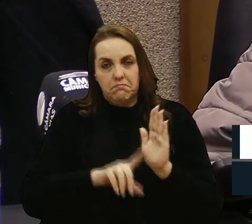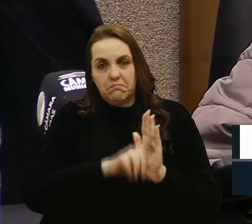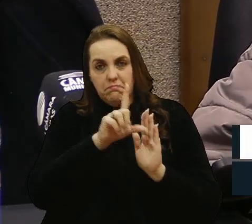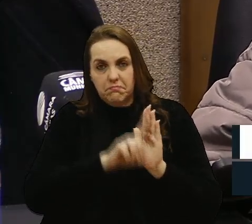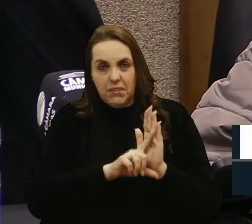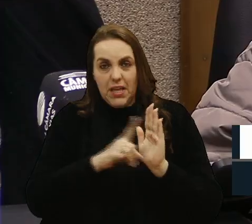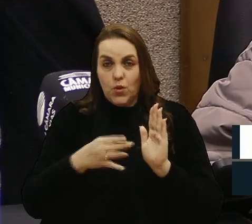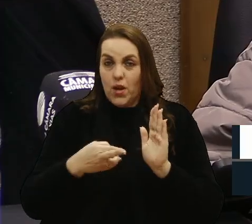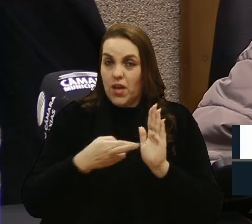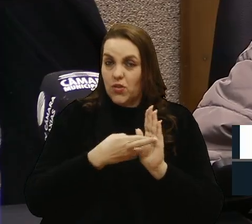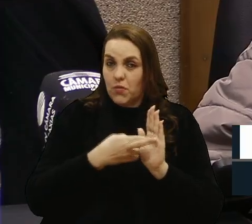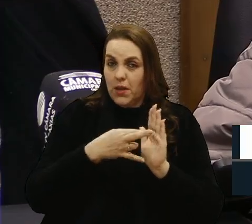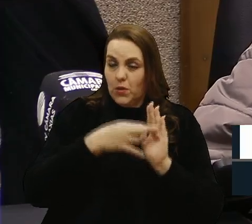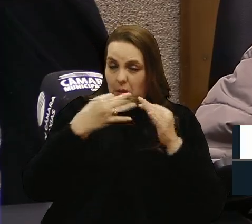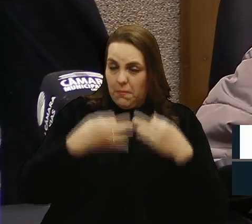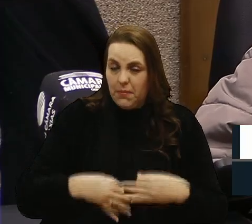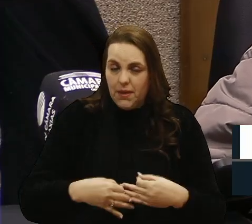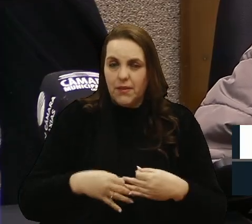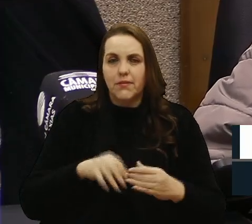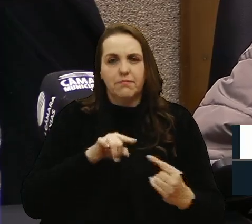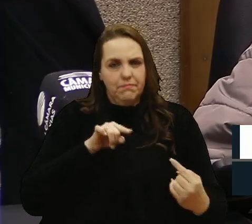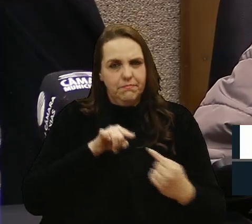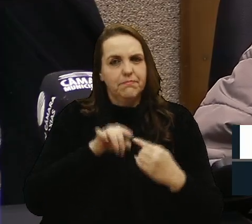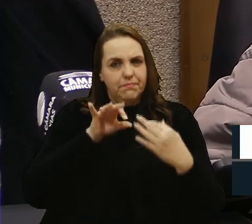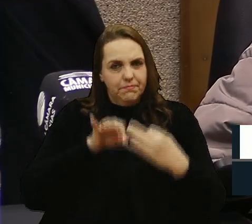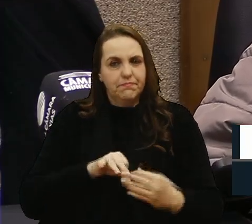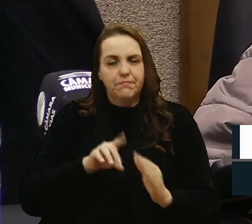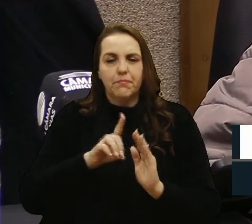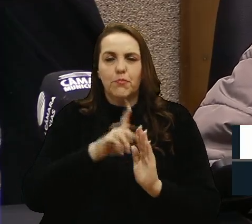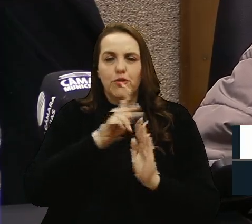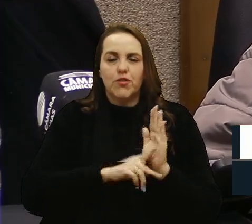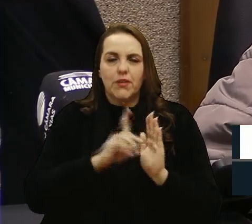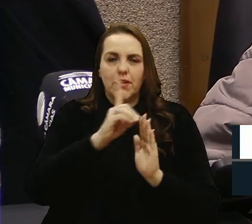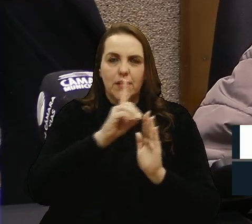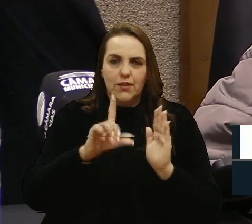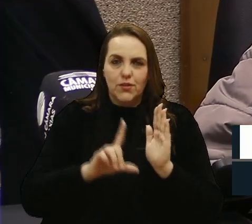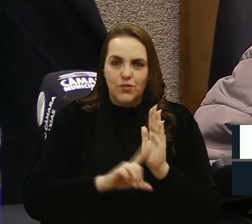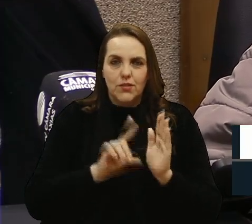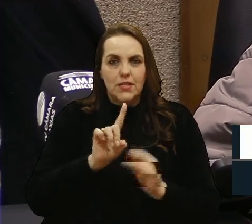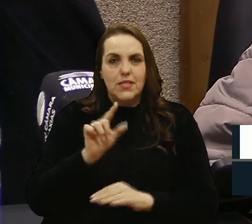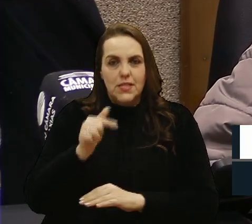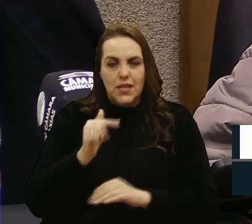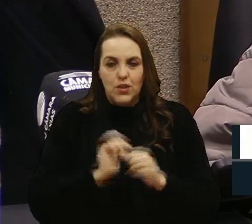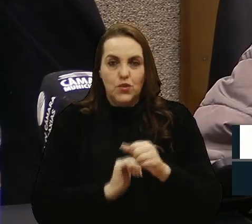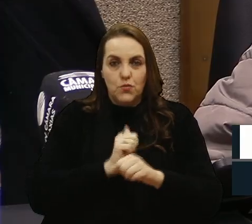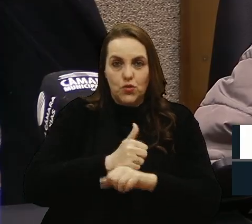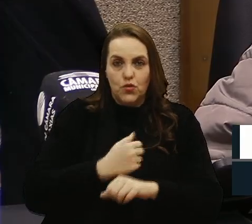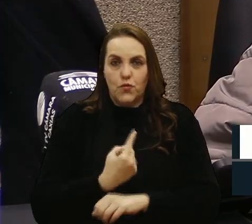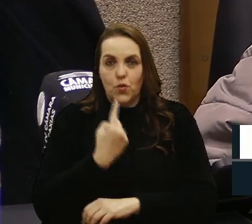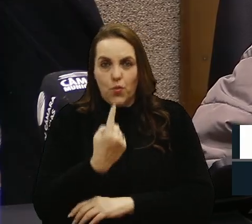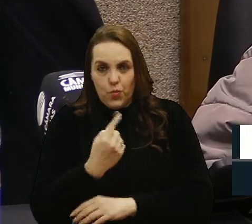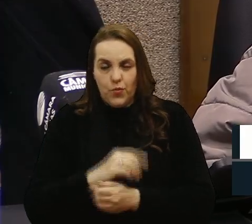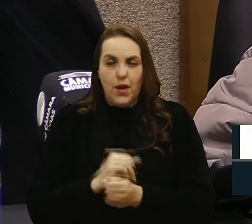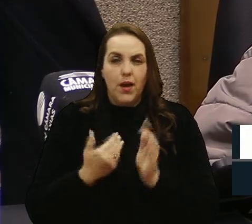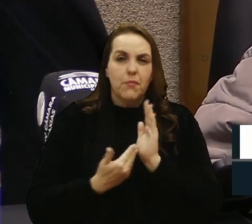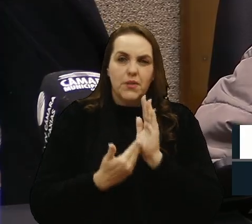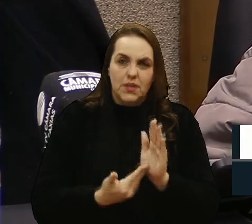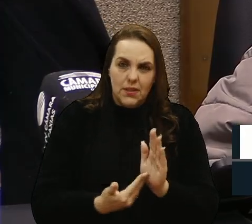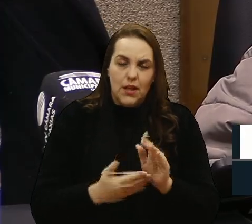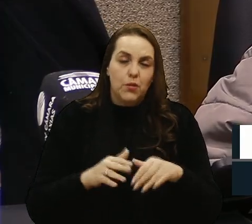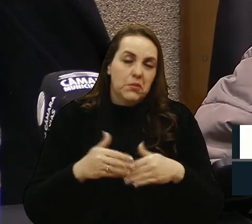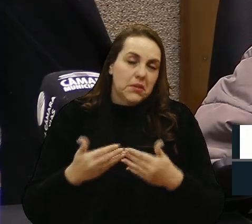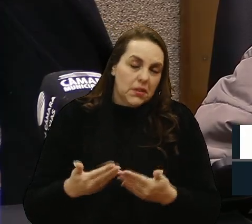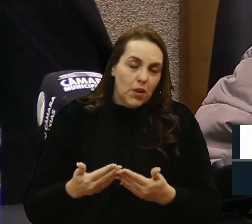regimentais citados, opina pela legalidade do projeto de decreto legislativo 17, propondo nos termos do substitutivo 1, apresentado, cabendo